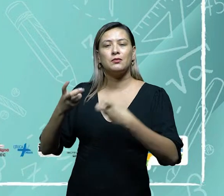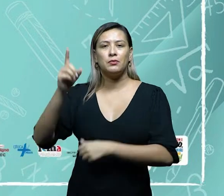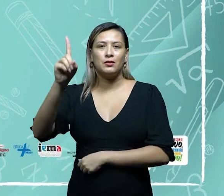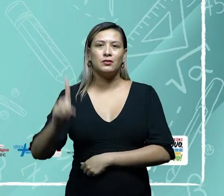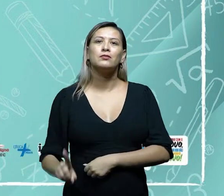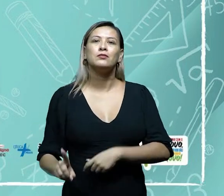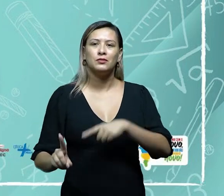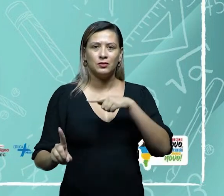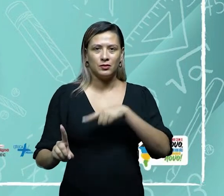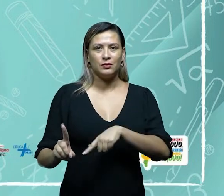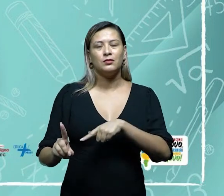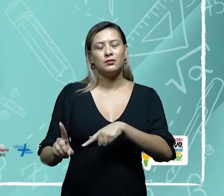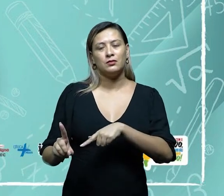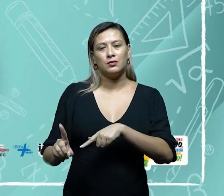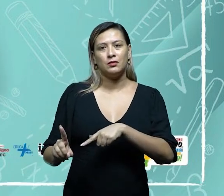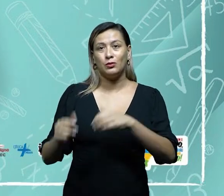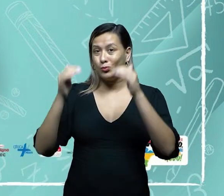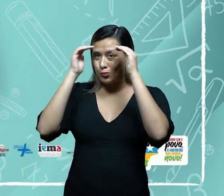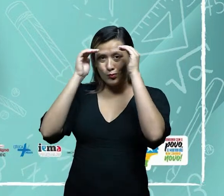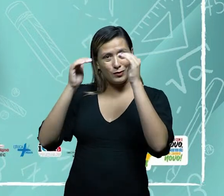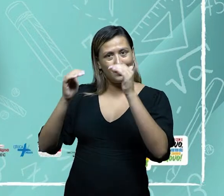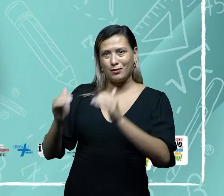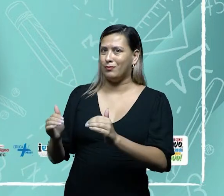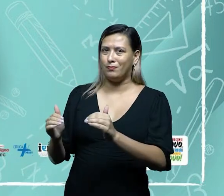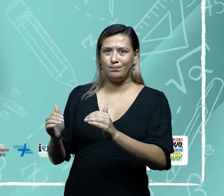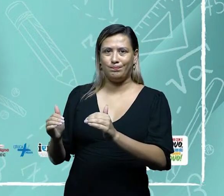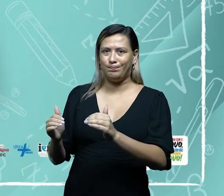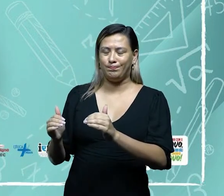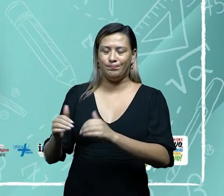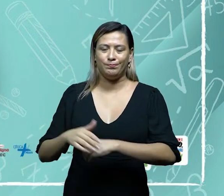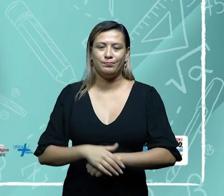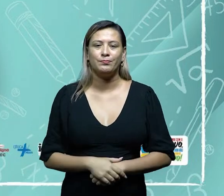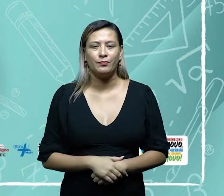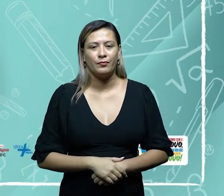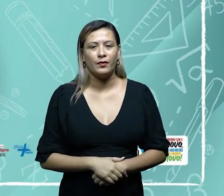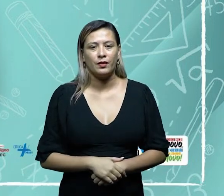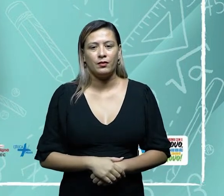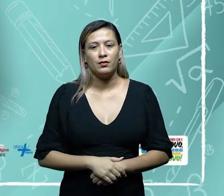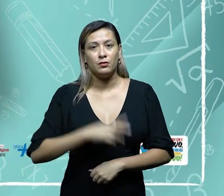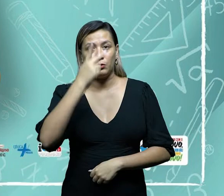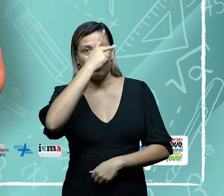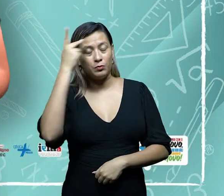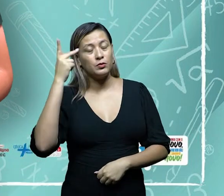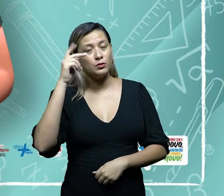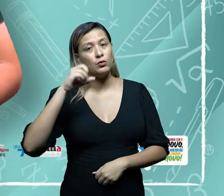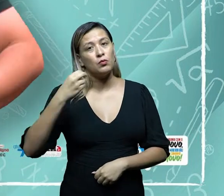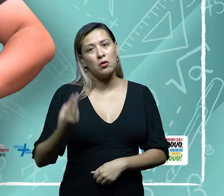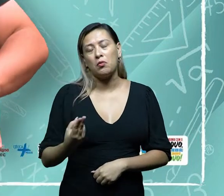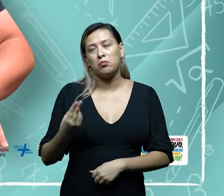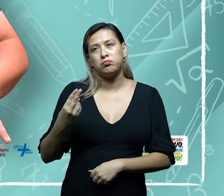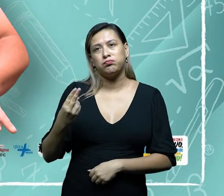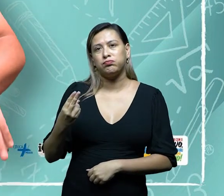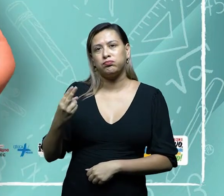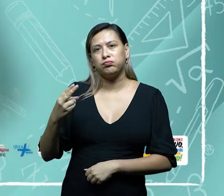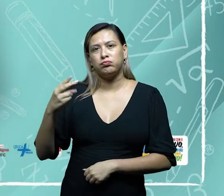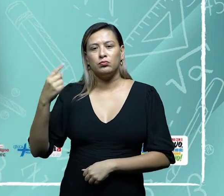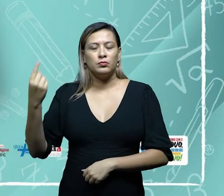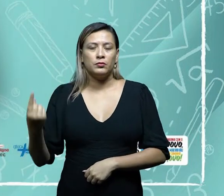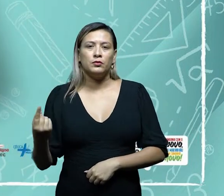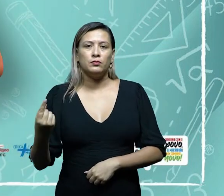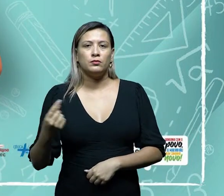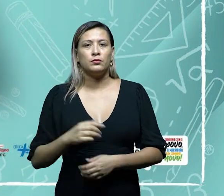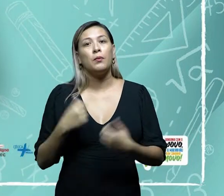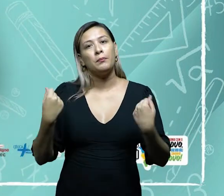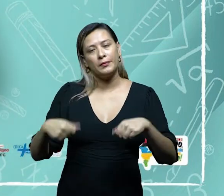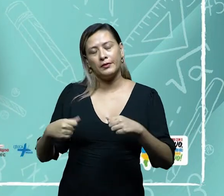violado, né, por um indivíduo, por um particular, ele deve intervir. Então, essa